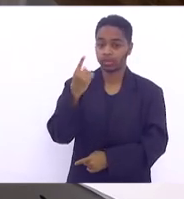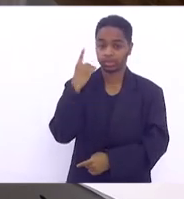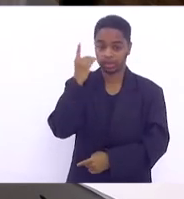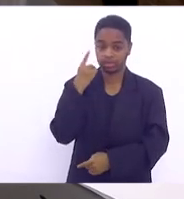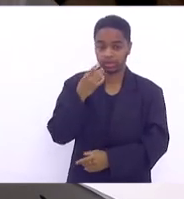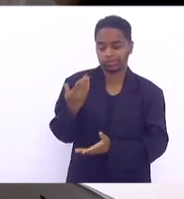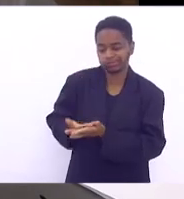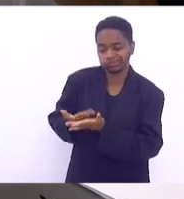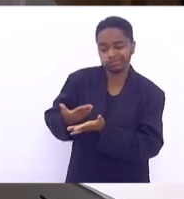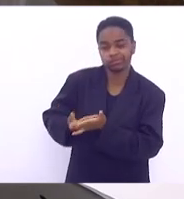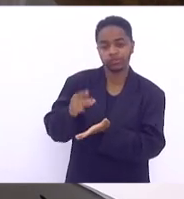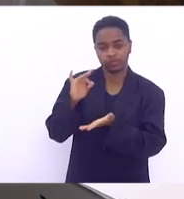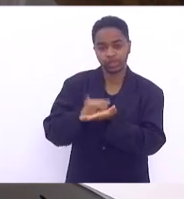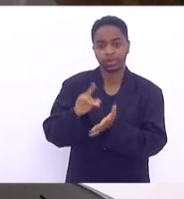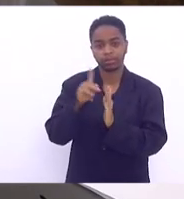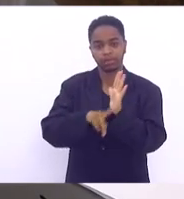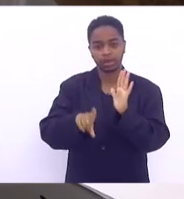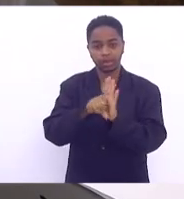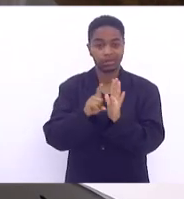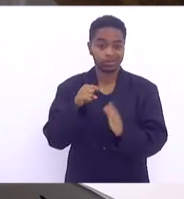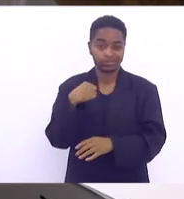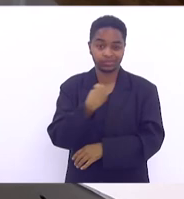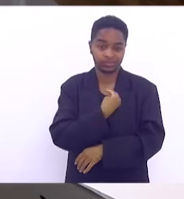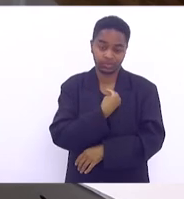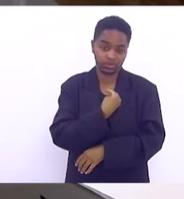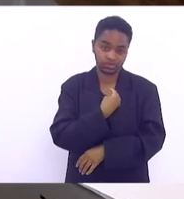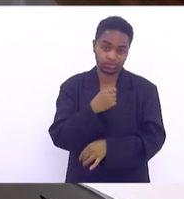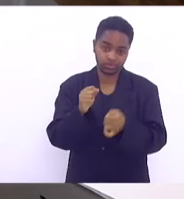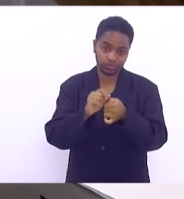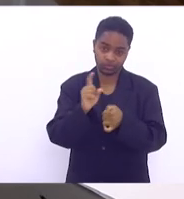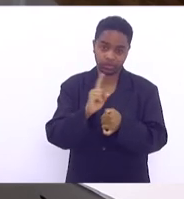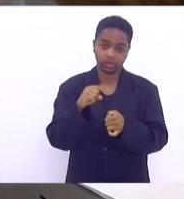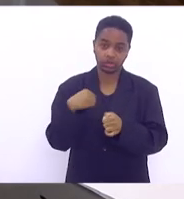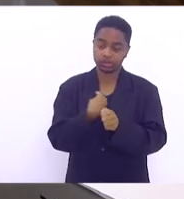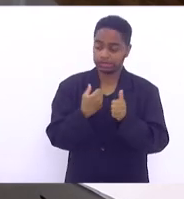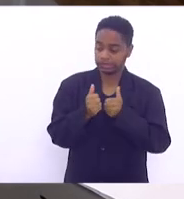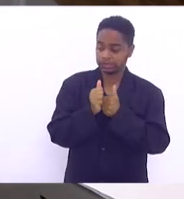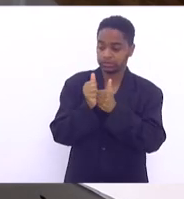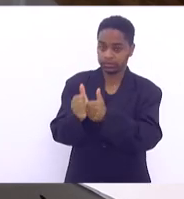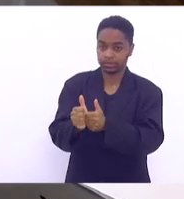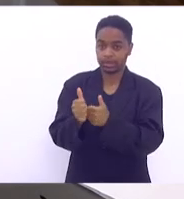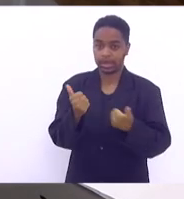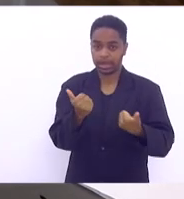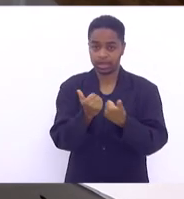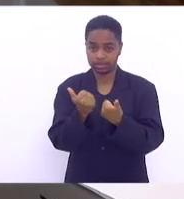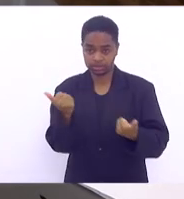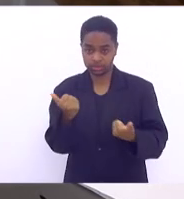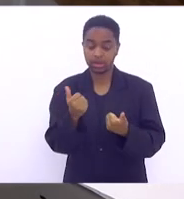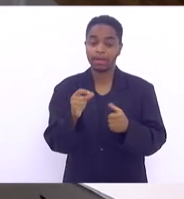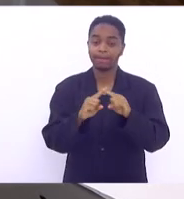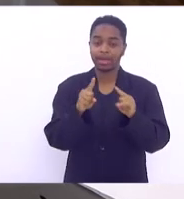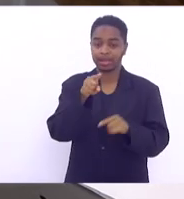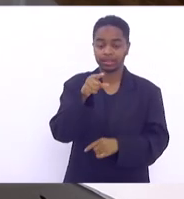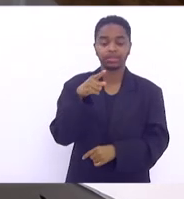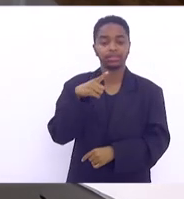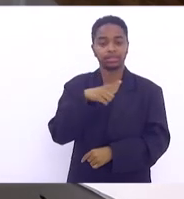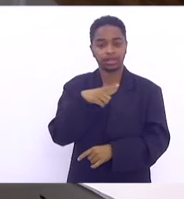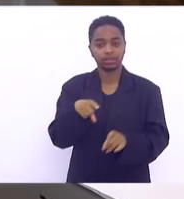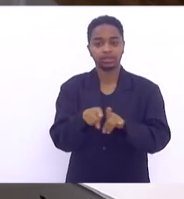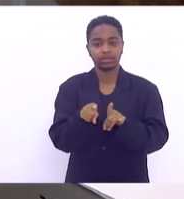madruga estudando os projetos, nós todos nos fiamos nos assessores, se bem que o deputado Luiz Paulo tem a seu lado a